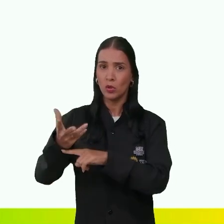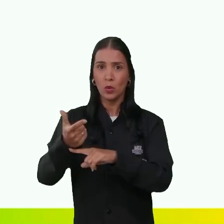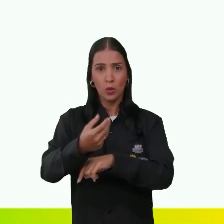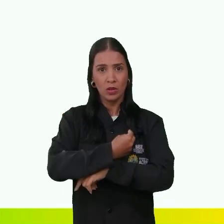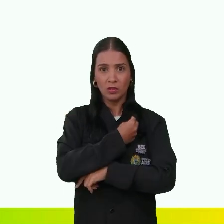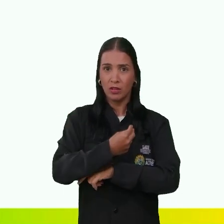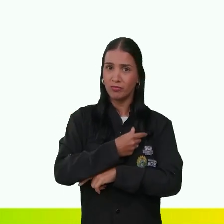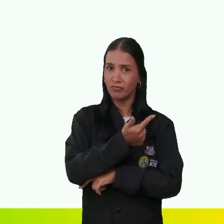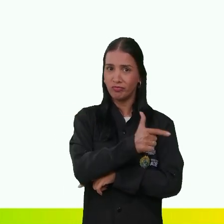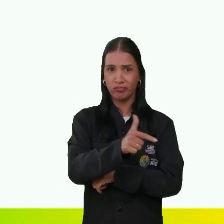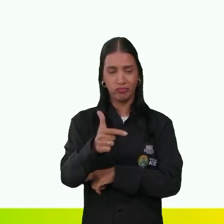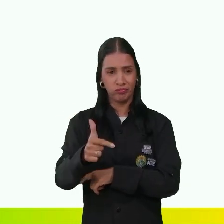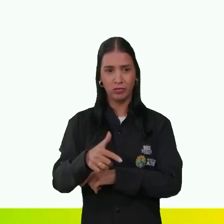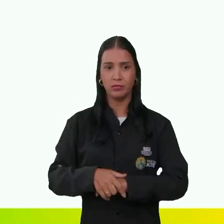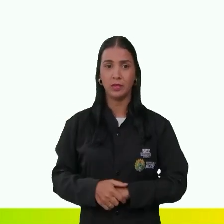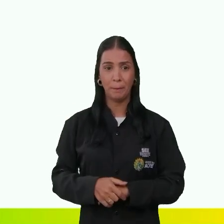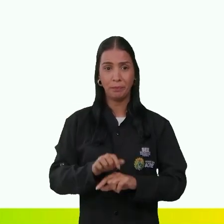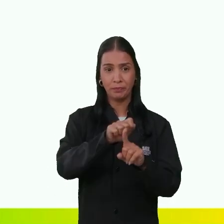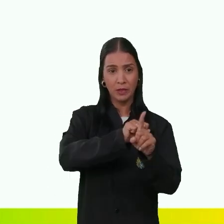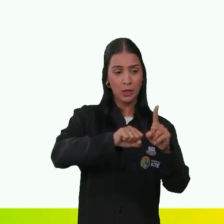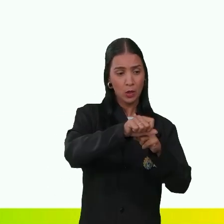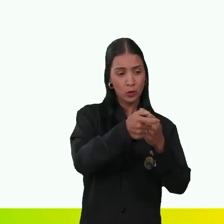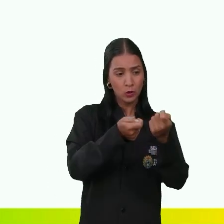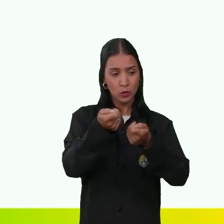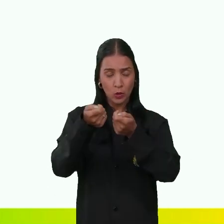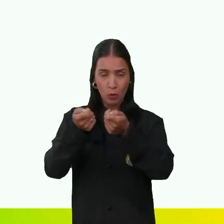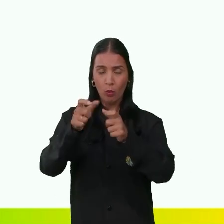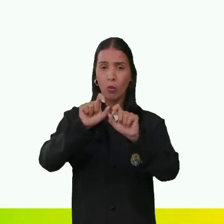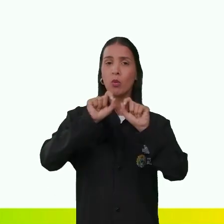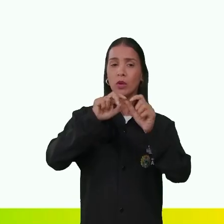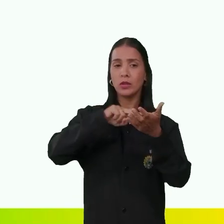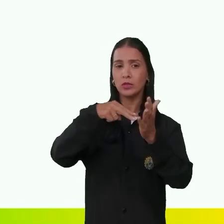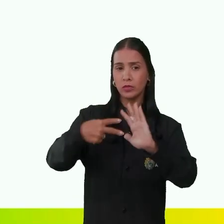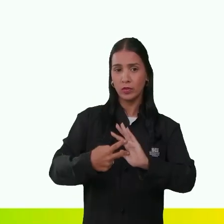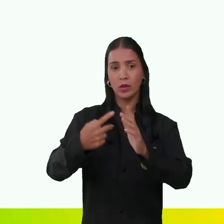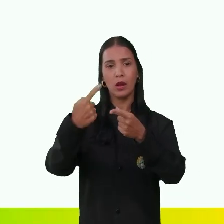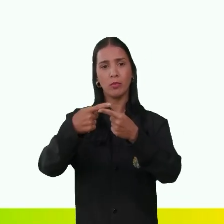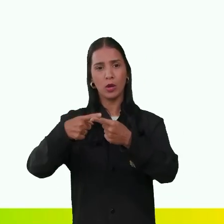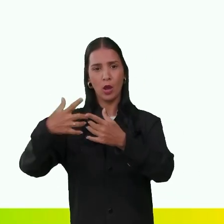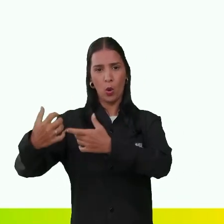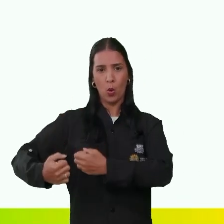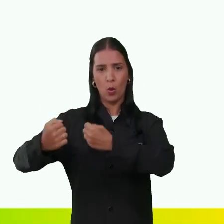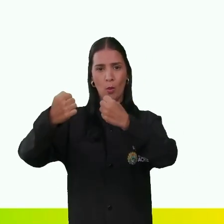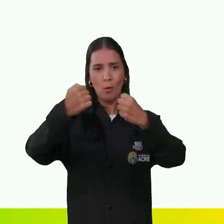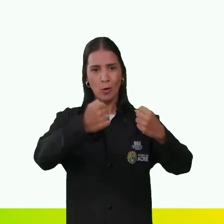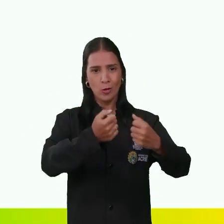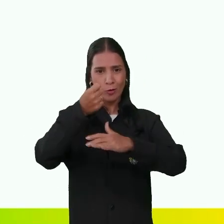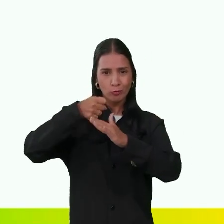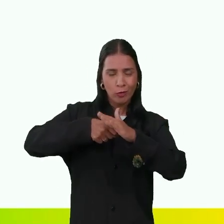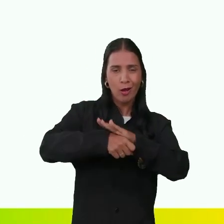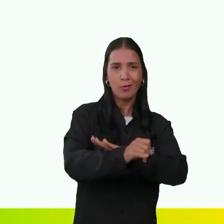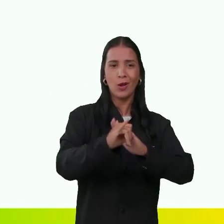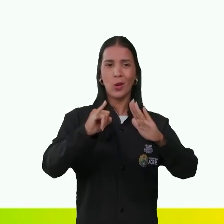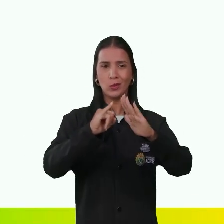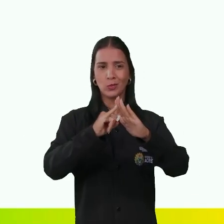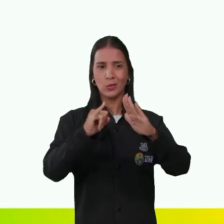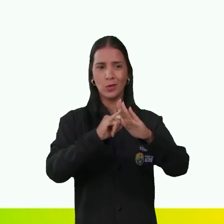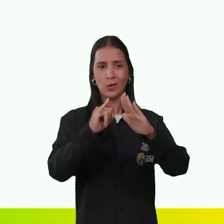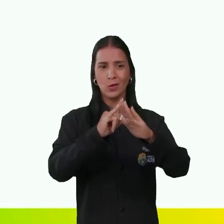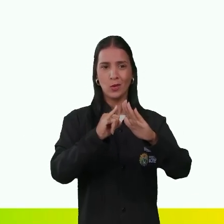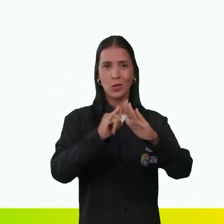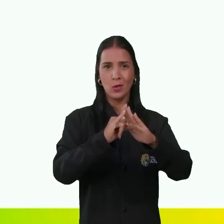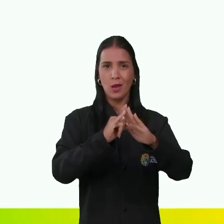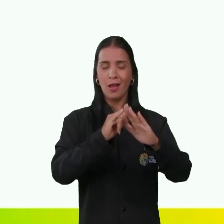Uma sociedade onde o poder não se exerce mais através de instituições